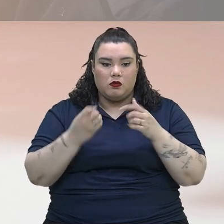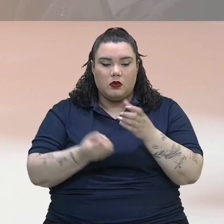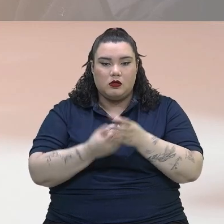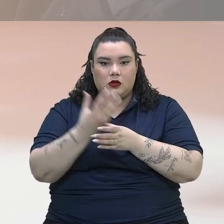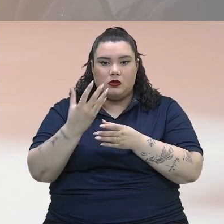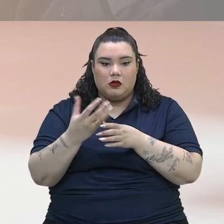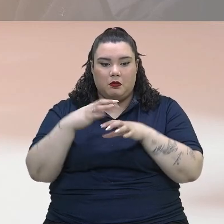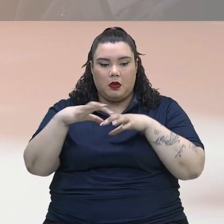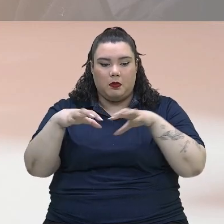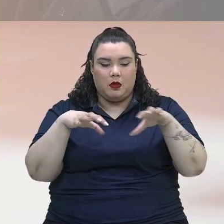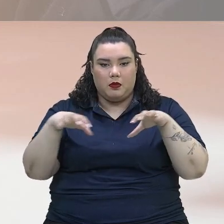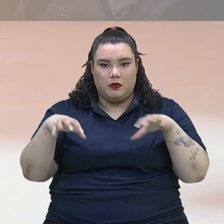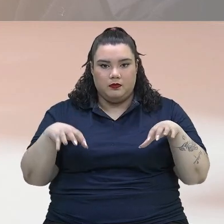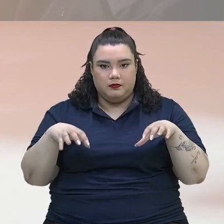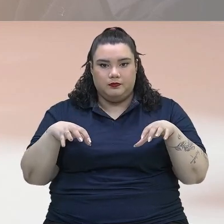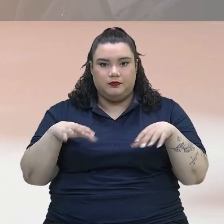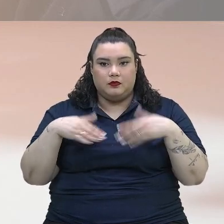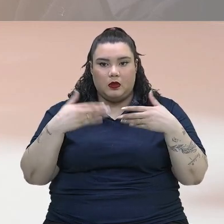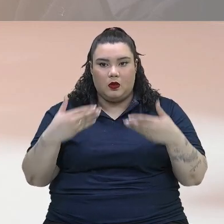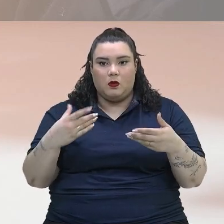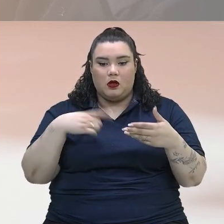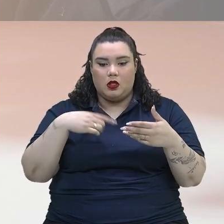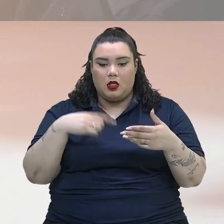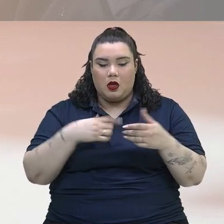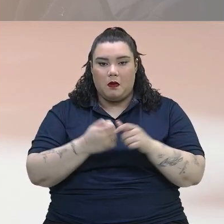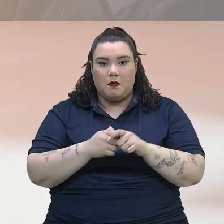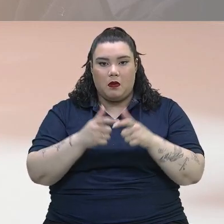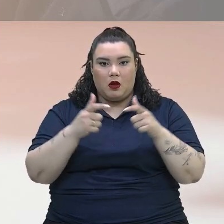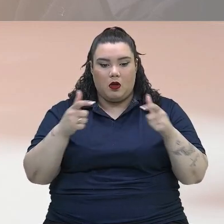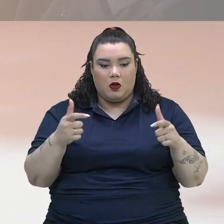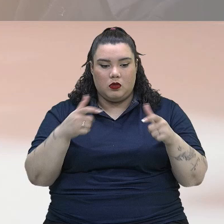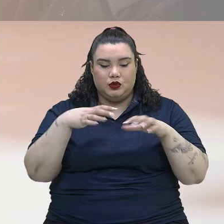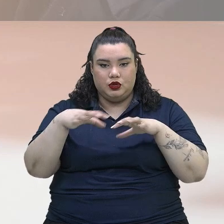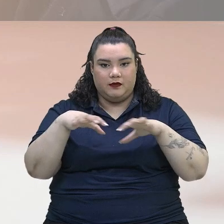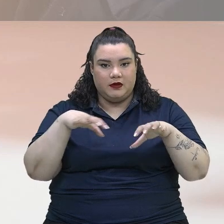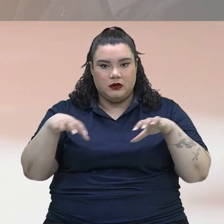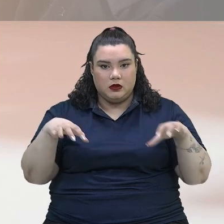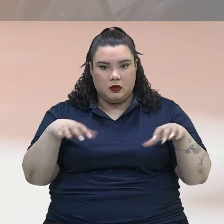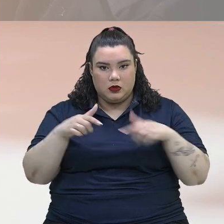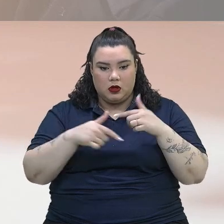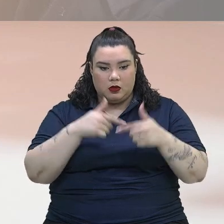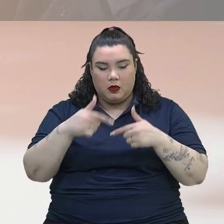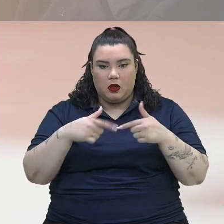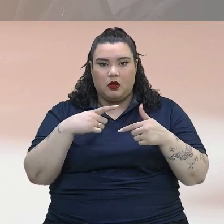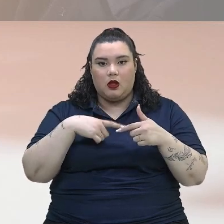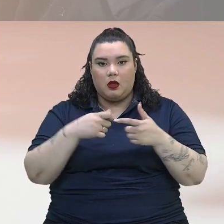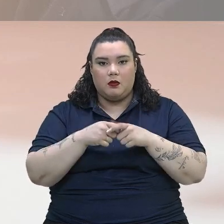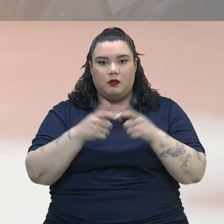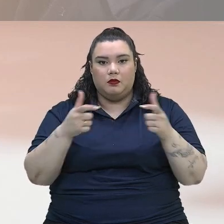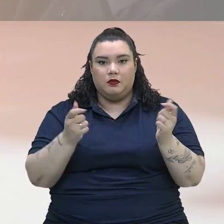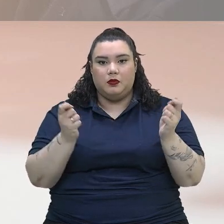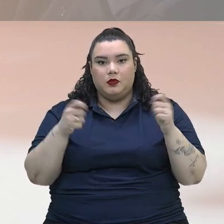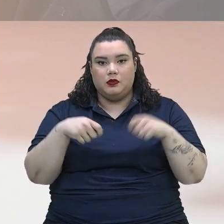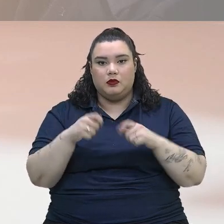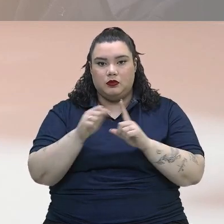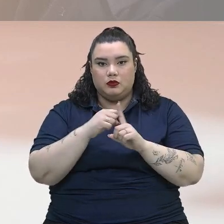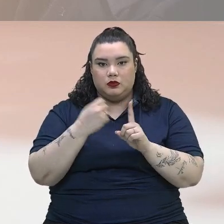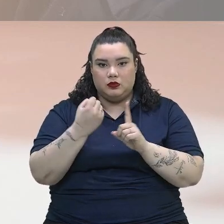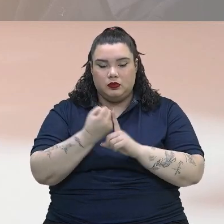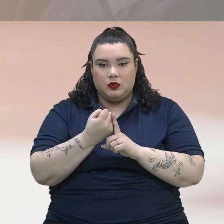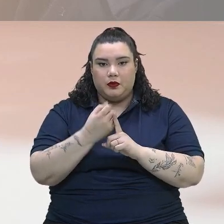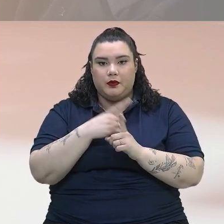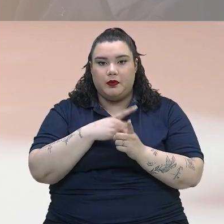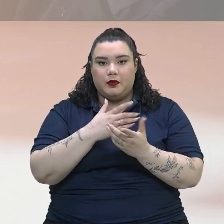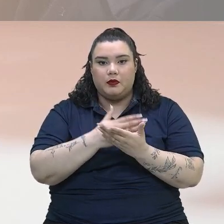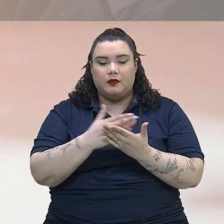Quanto maior for a divisão social do trabalho, maior a possibilidade da sociedade entrar em